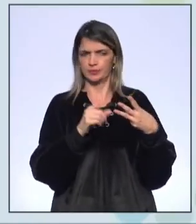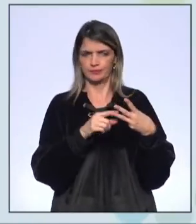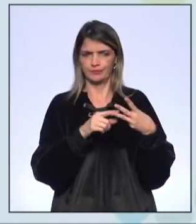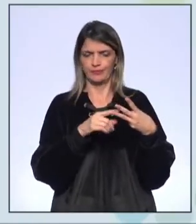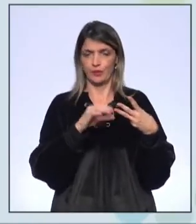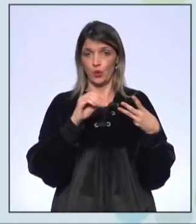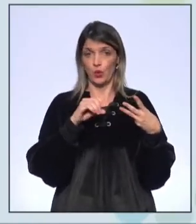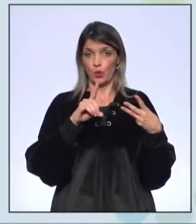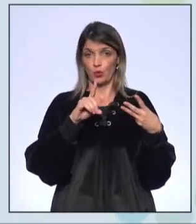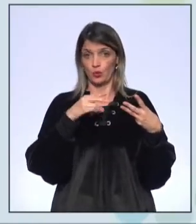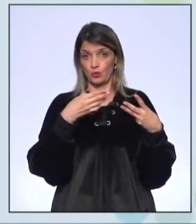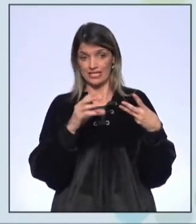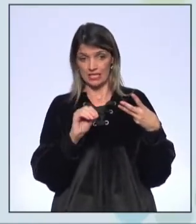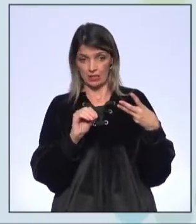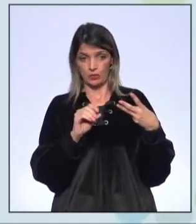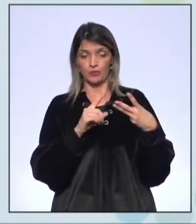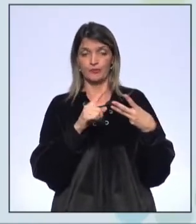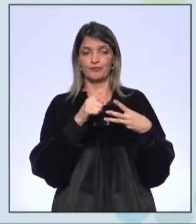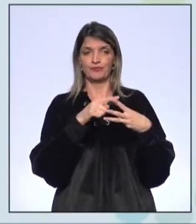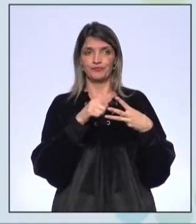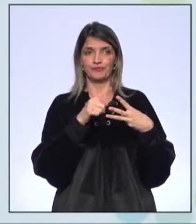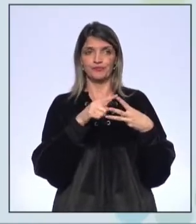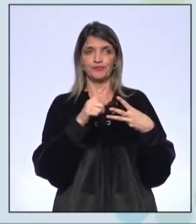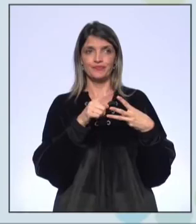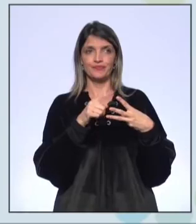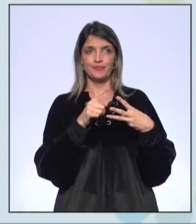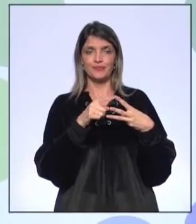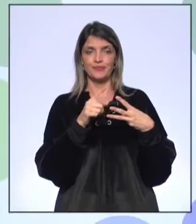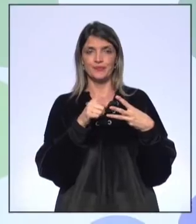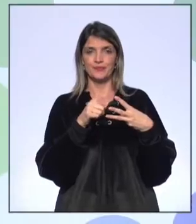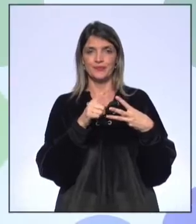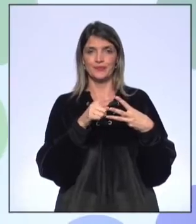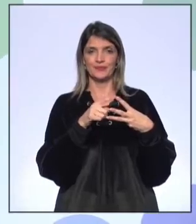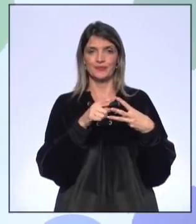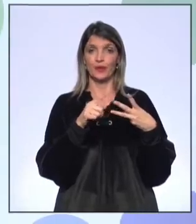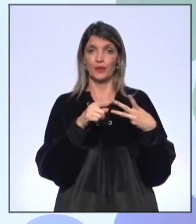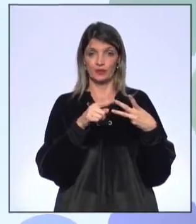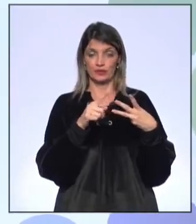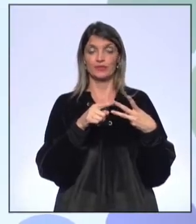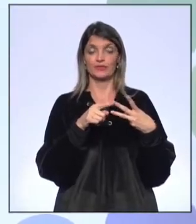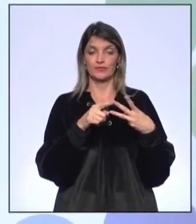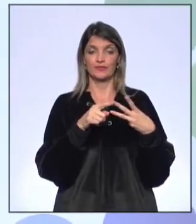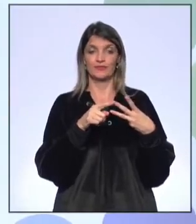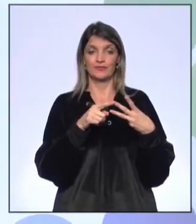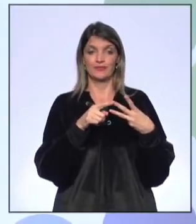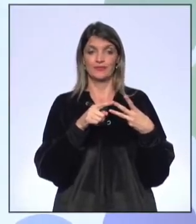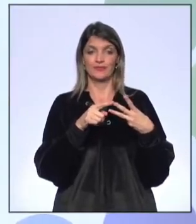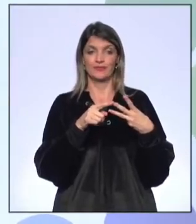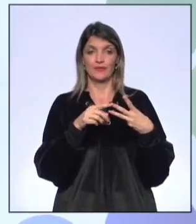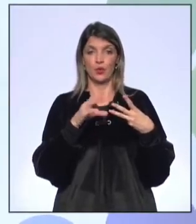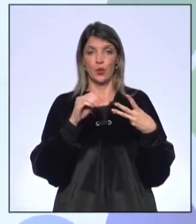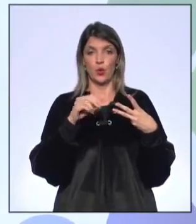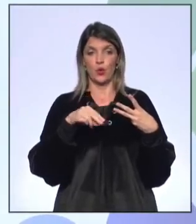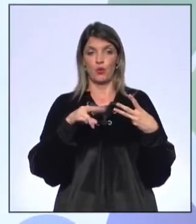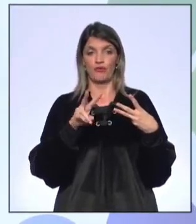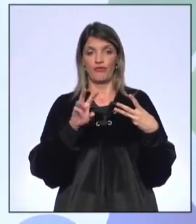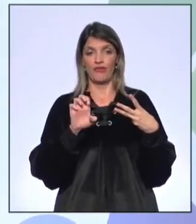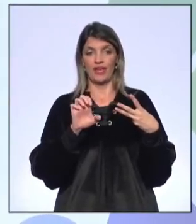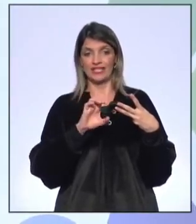Condução. Daqui a pouco eu vou falar do Joule, hein? Daqui a pouco eu vou... Condução, convecção